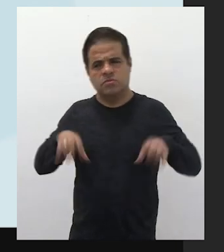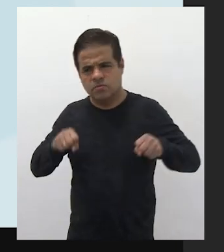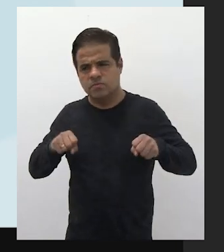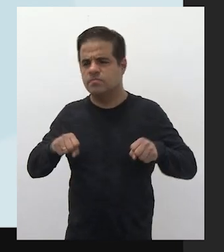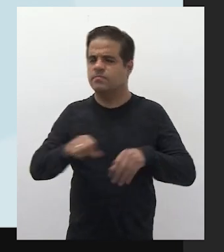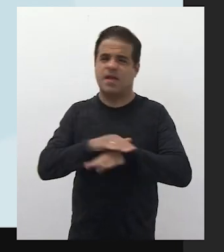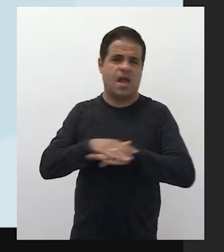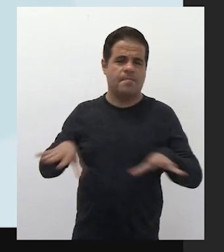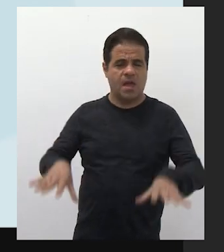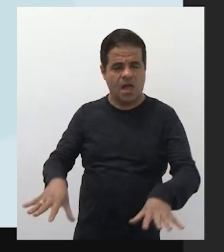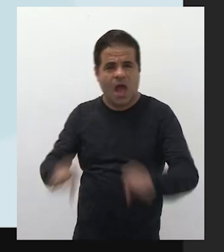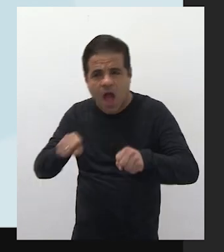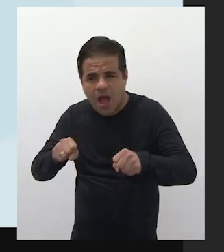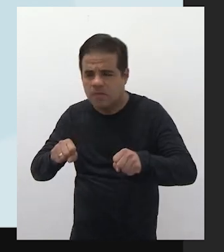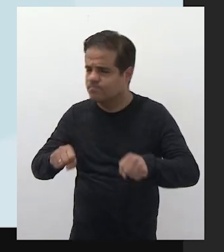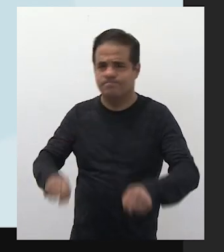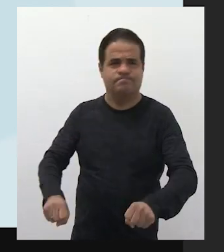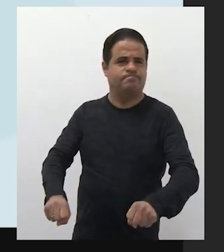Descolonização, então poder